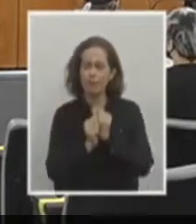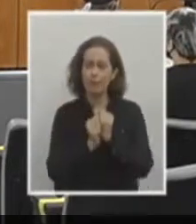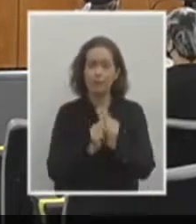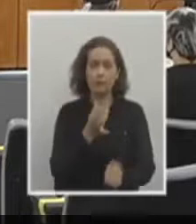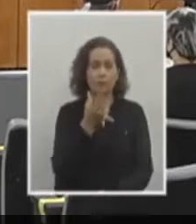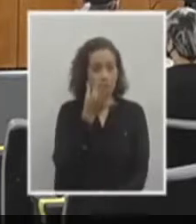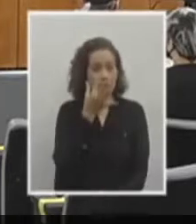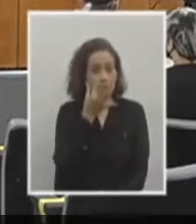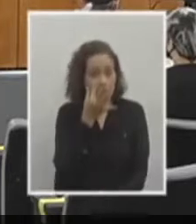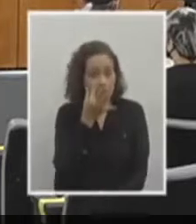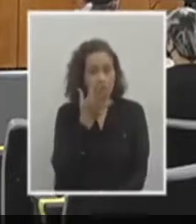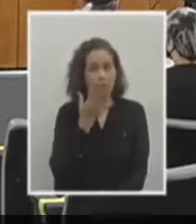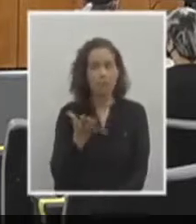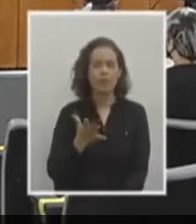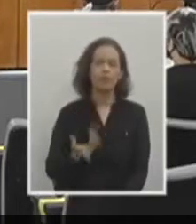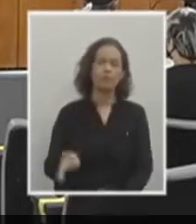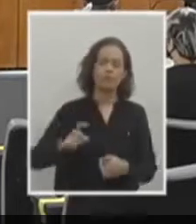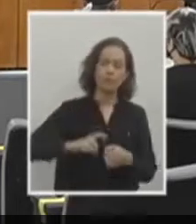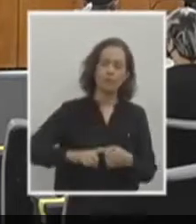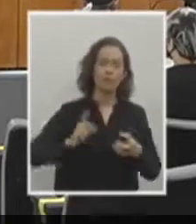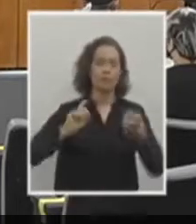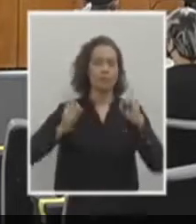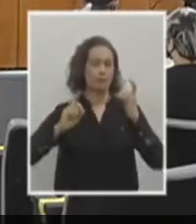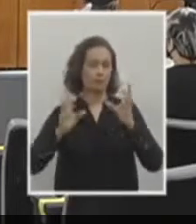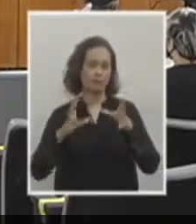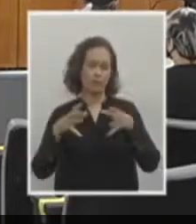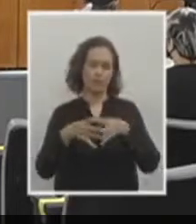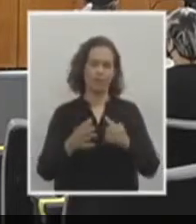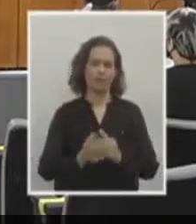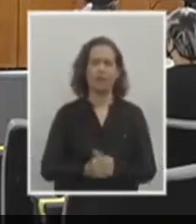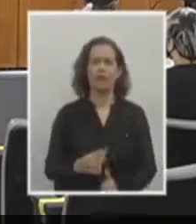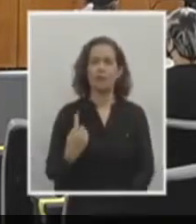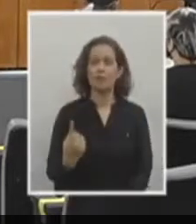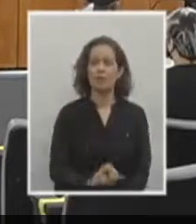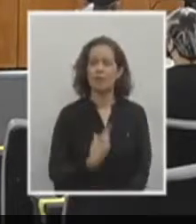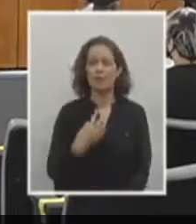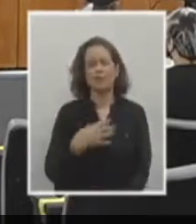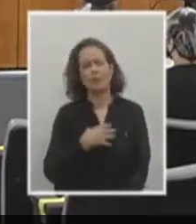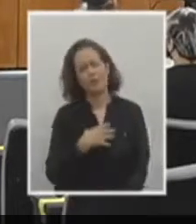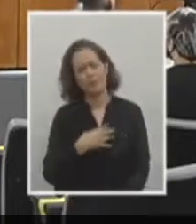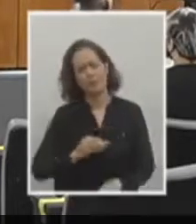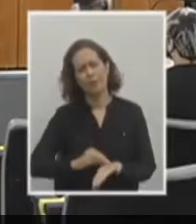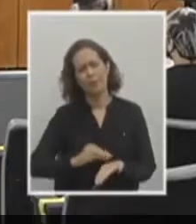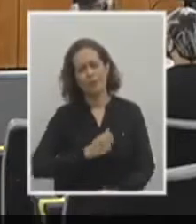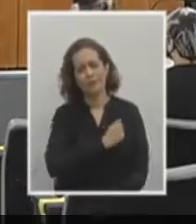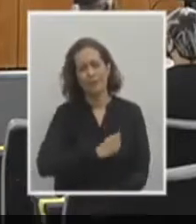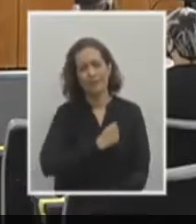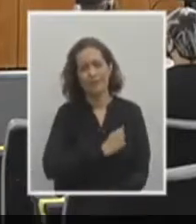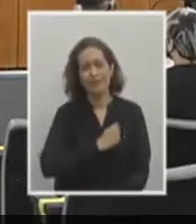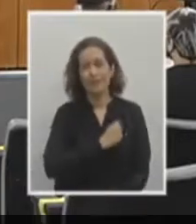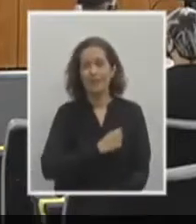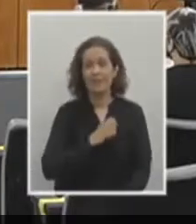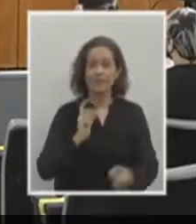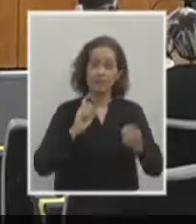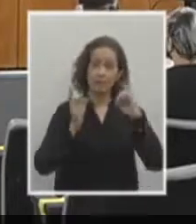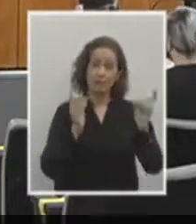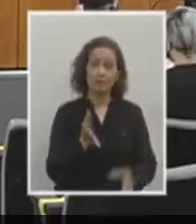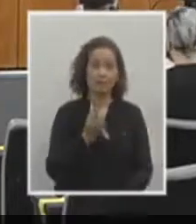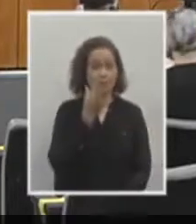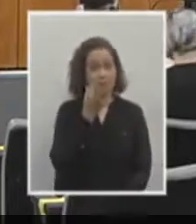presencialmente no retorno da comissão. A gente estava sentindo muita falta desse momento presencial e, com